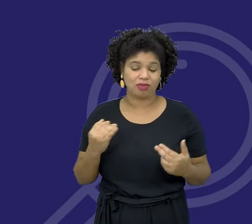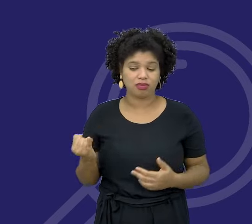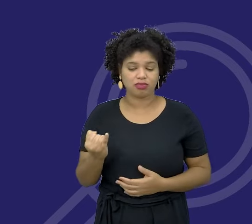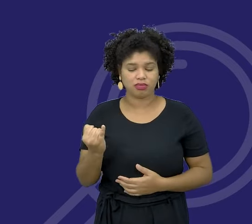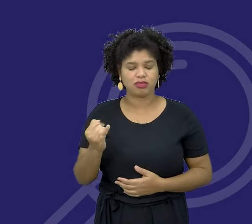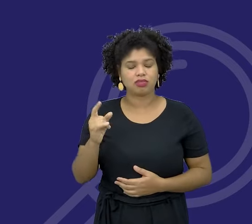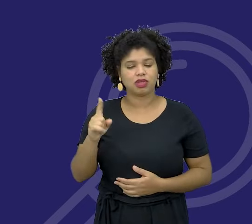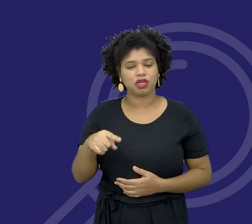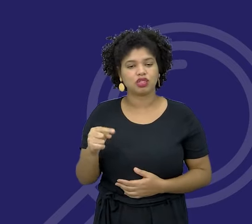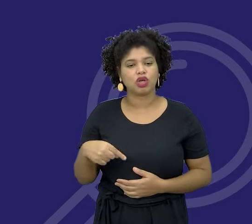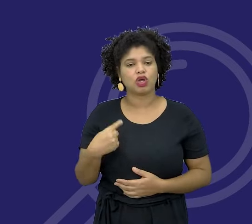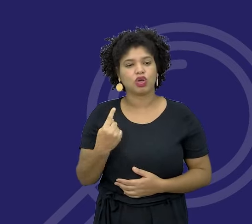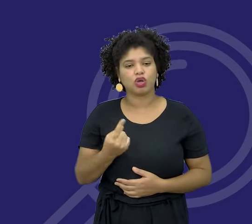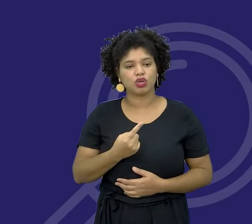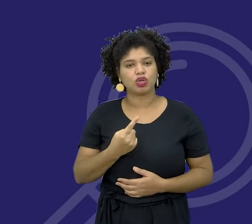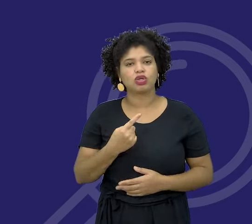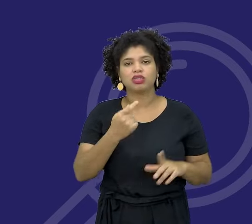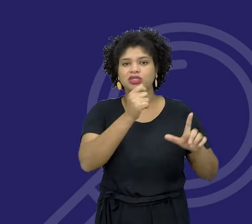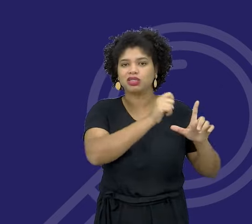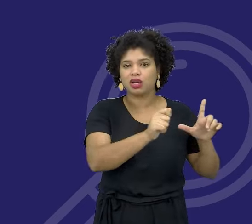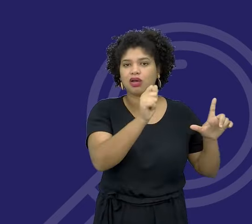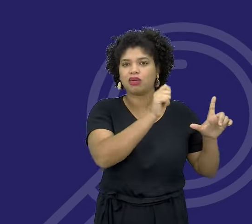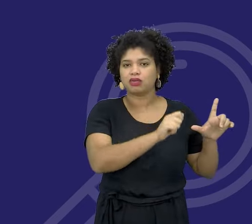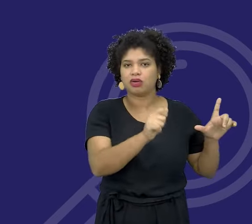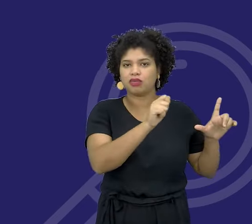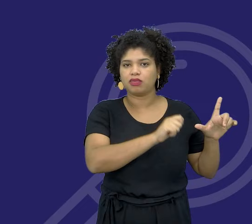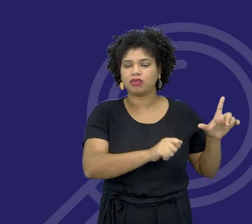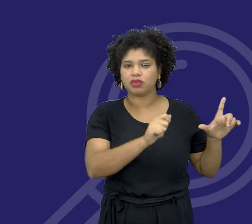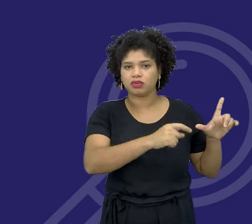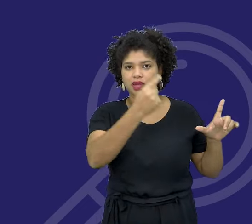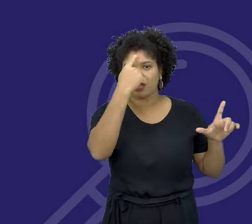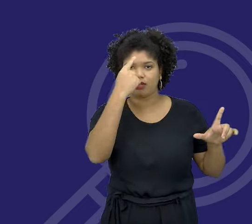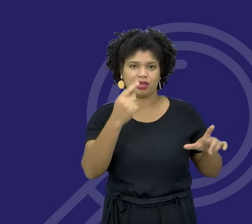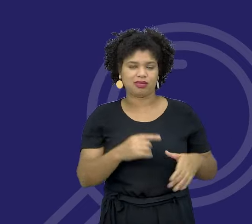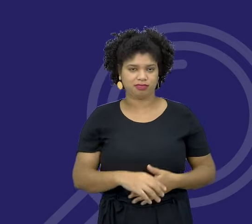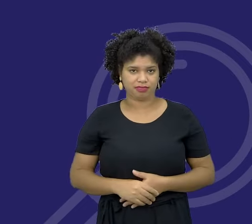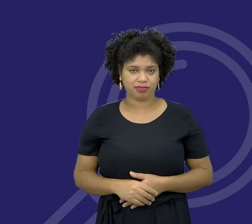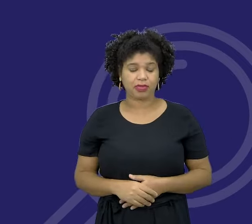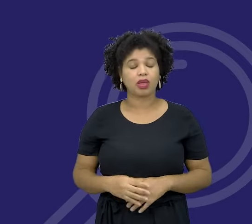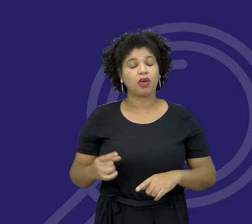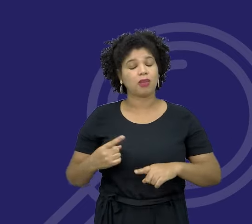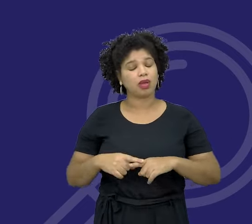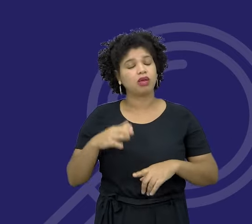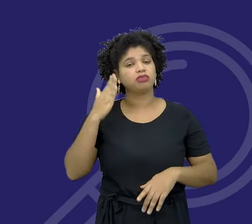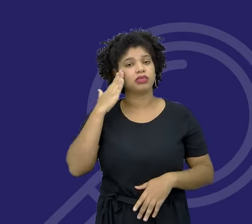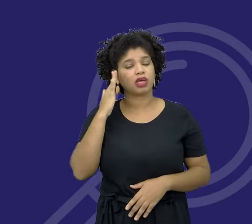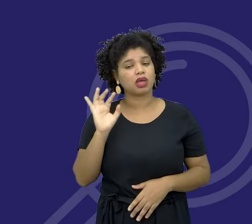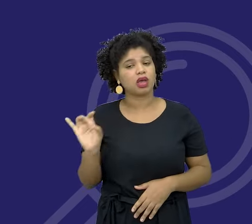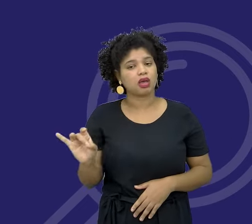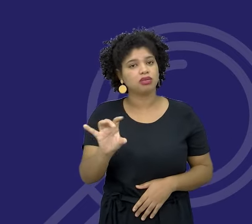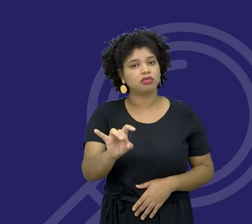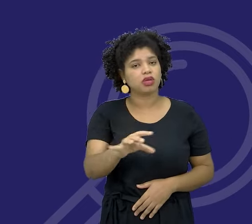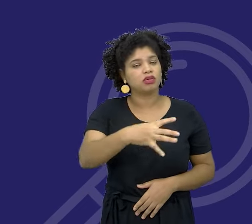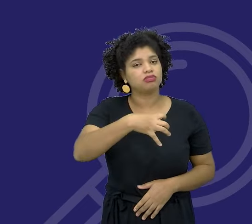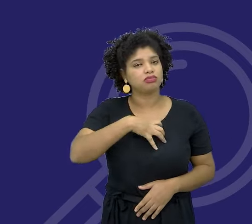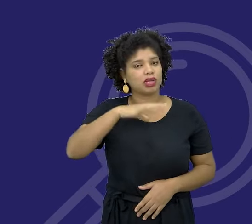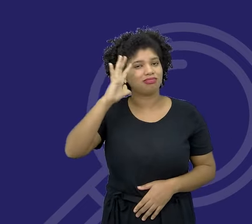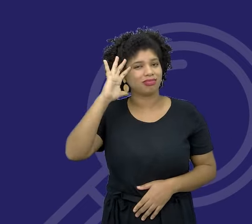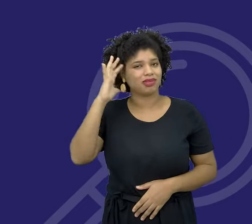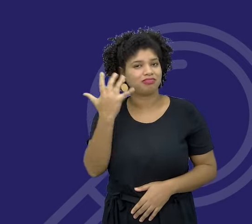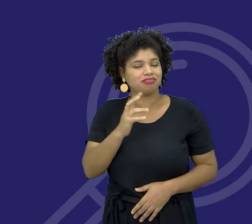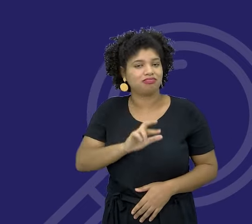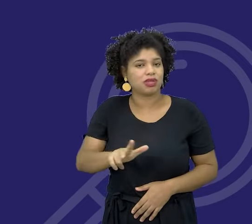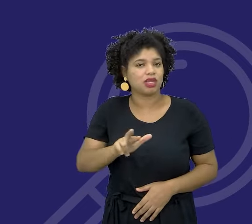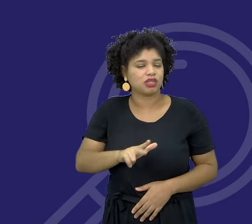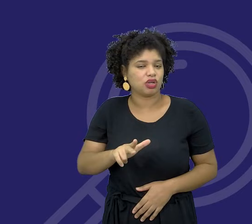que haja esses registros na lousa. Mesmo que o processo de resolução de um ou